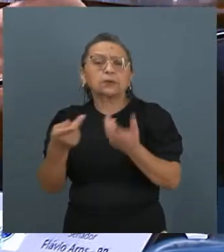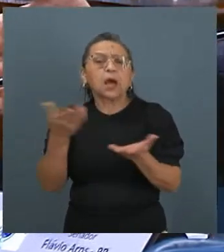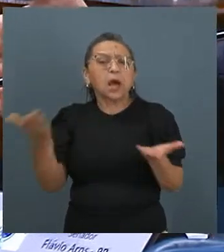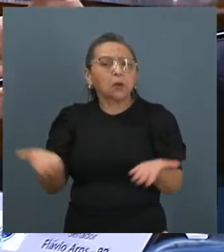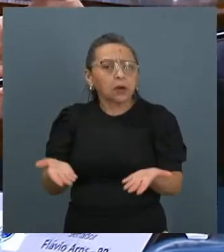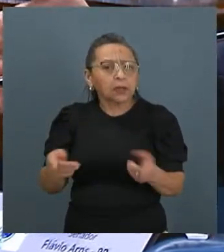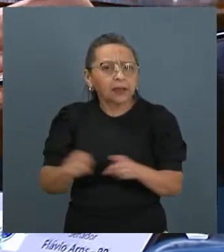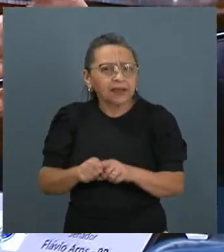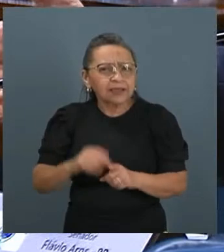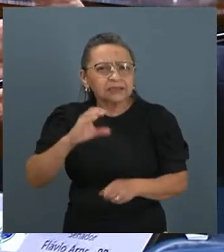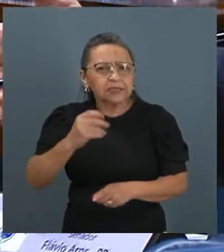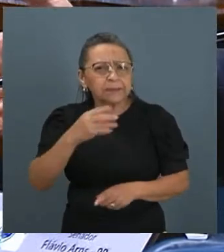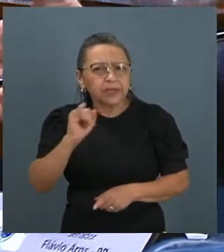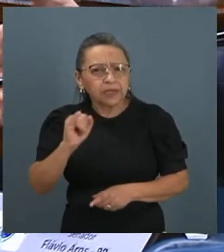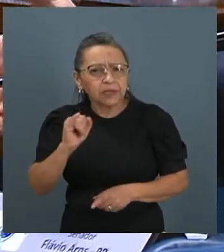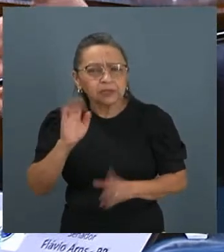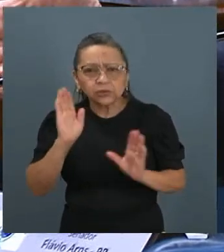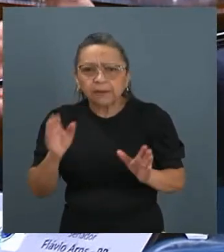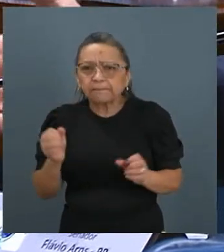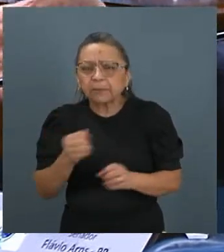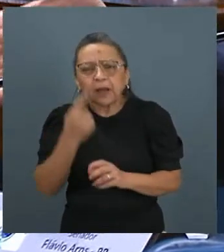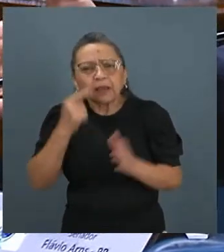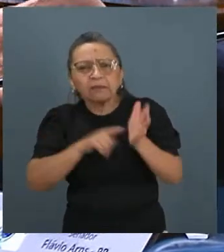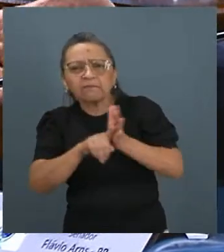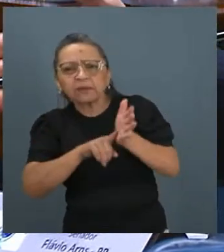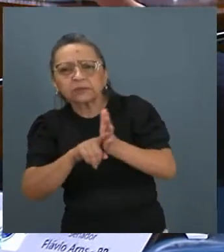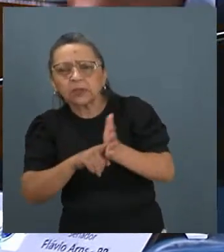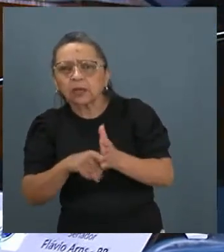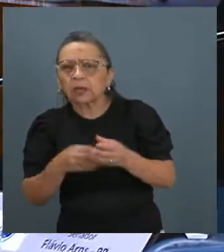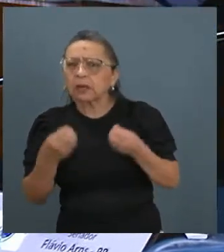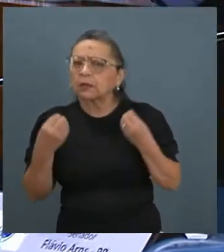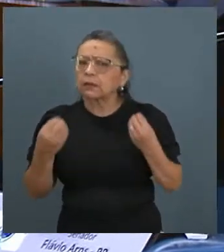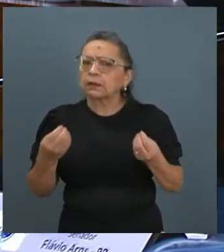com uma CPI instalada, até para investigar,